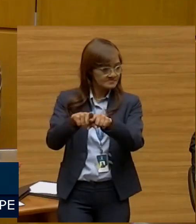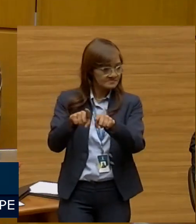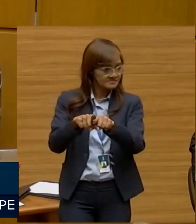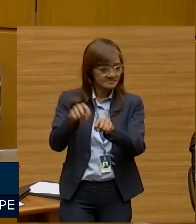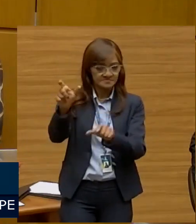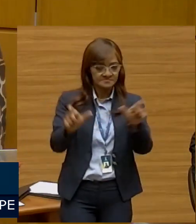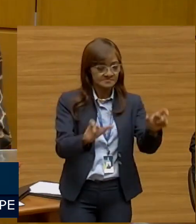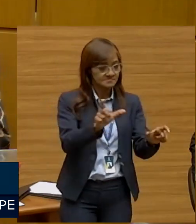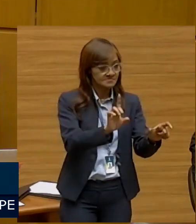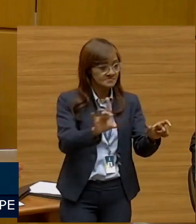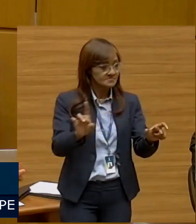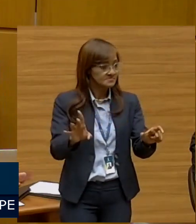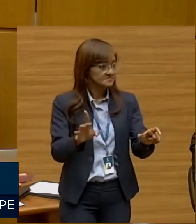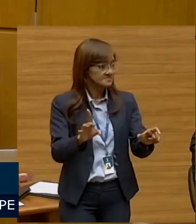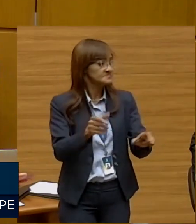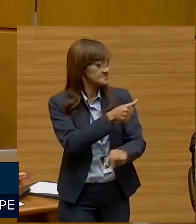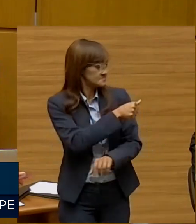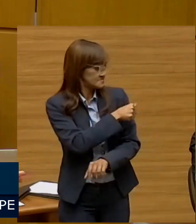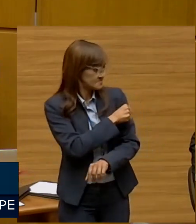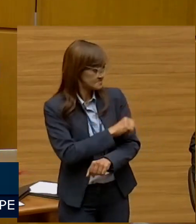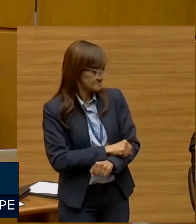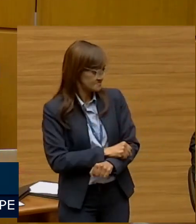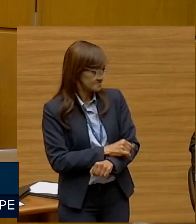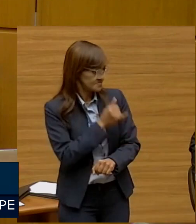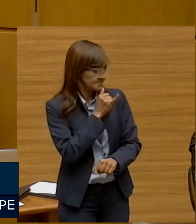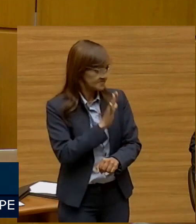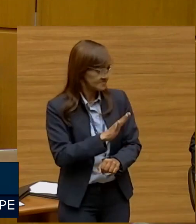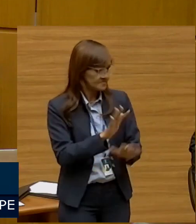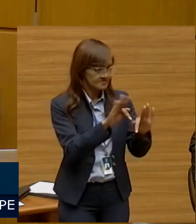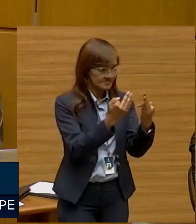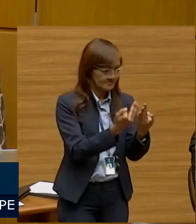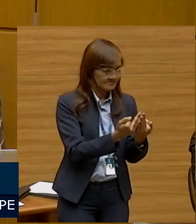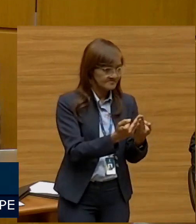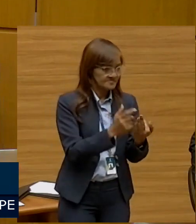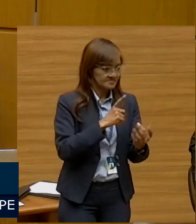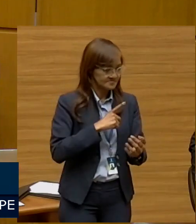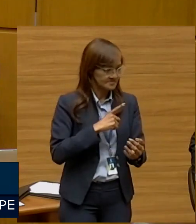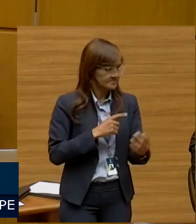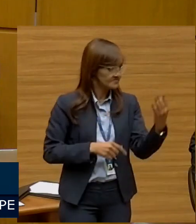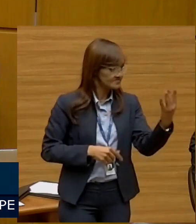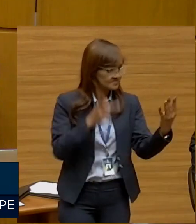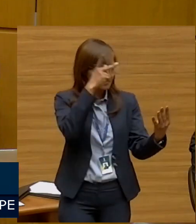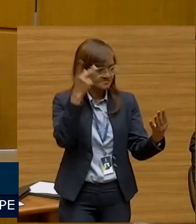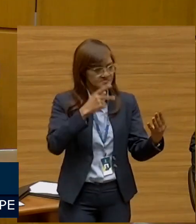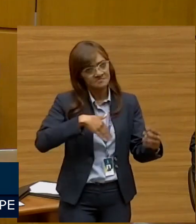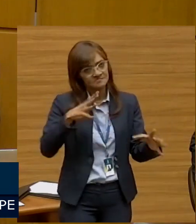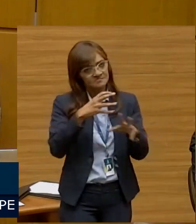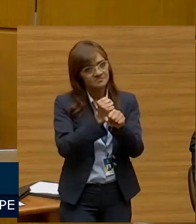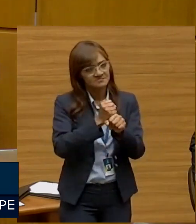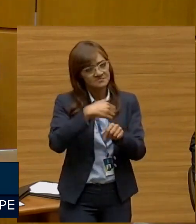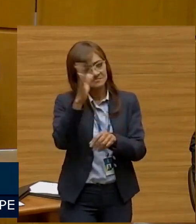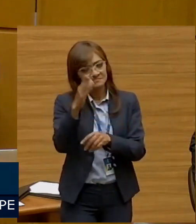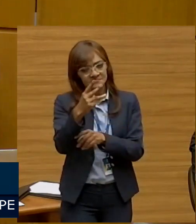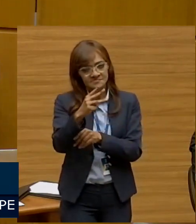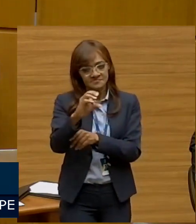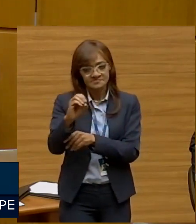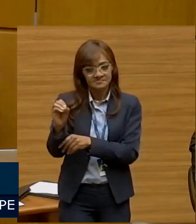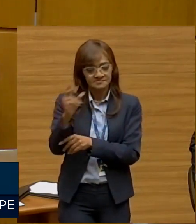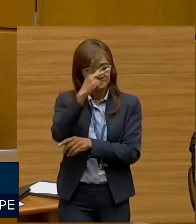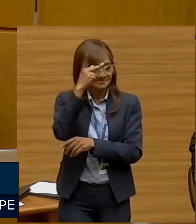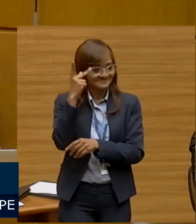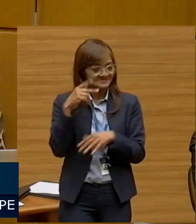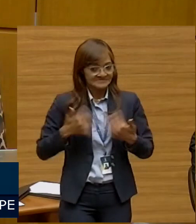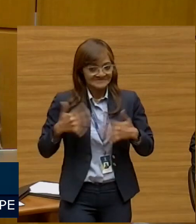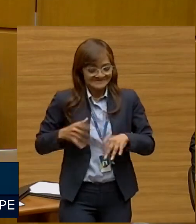desses alunos, né? A gente considerando aí 4 pessoas por família, a gente consegue atender mais de 300 pessoas no IPAES. Meu Deus,